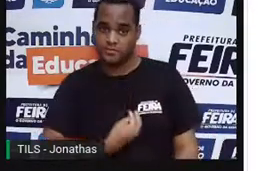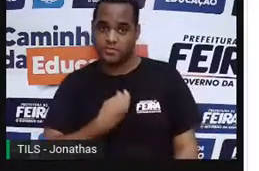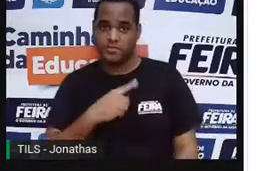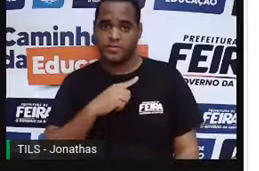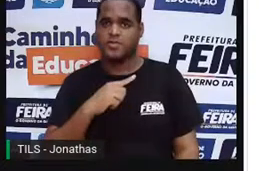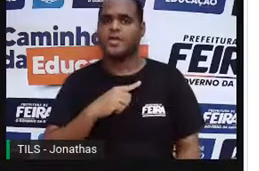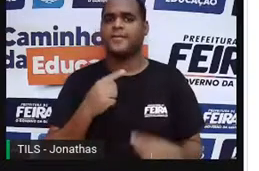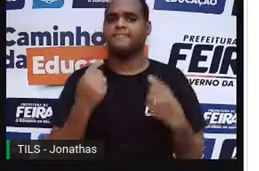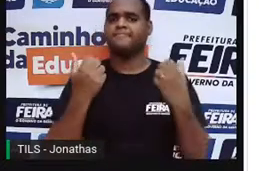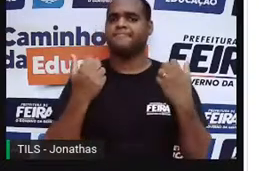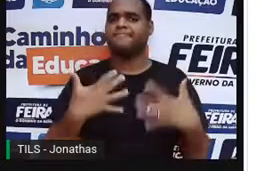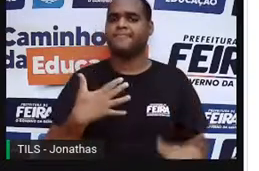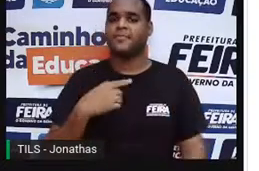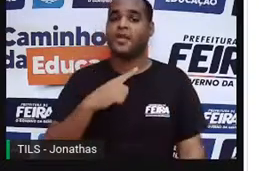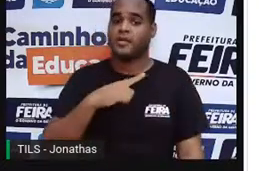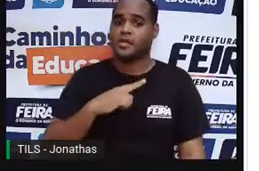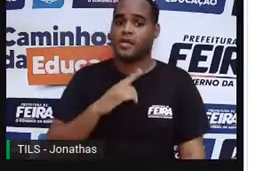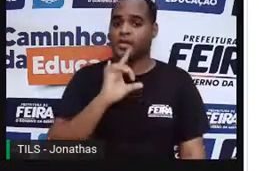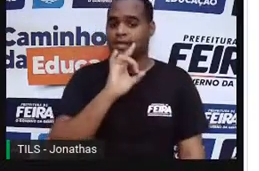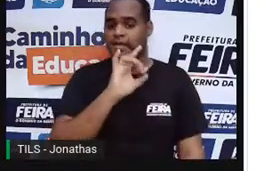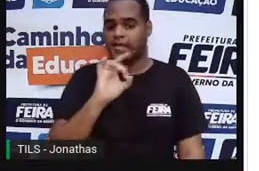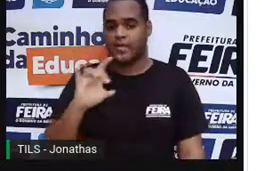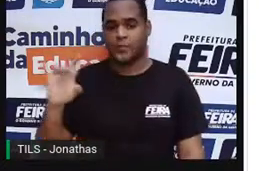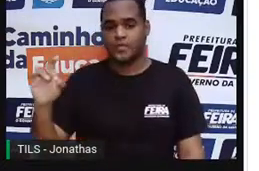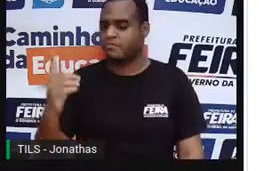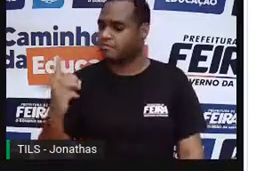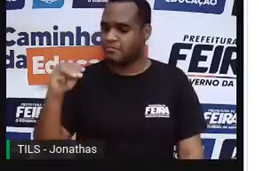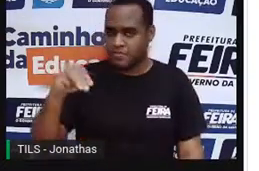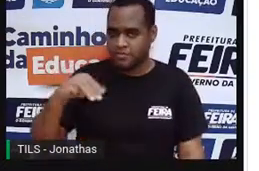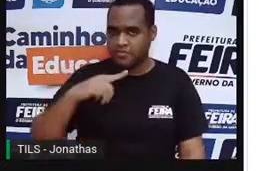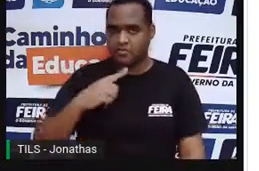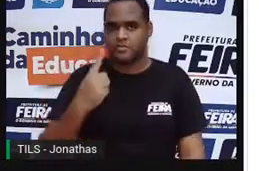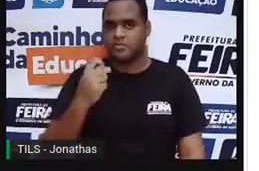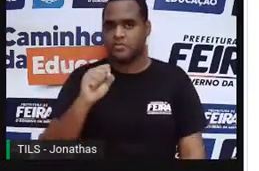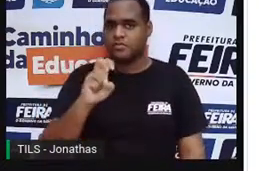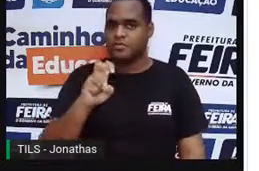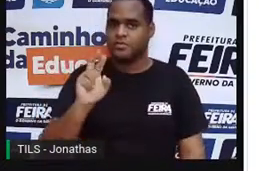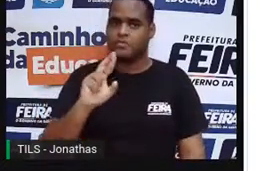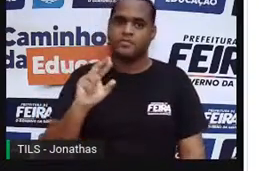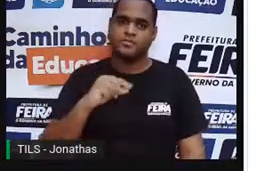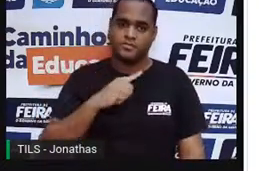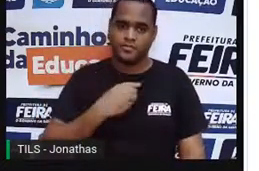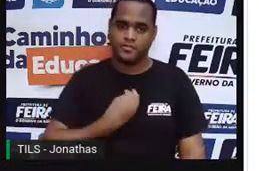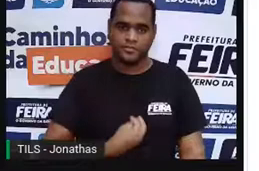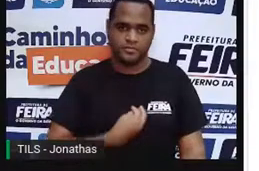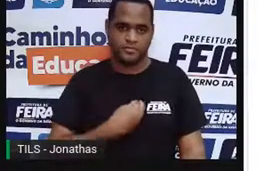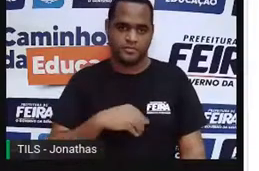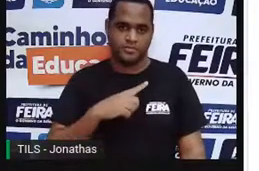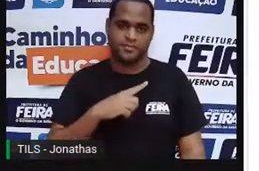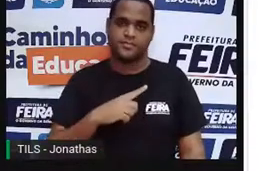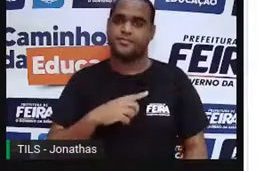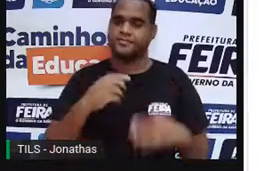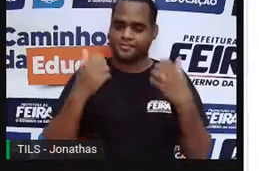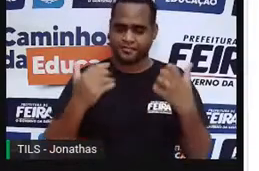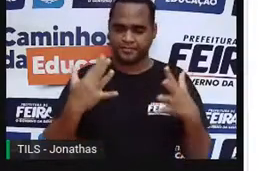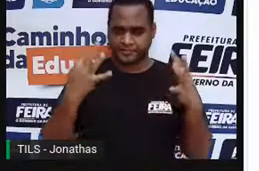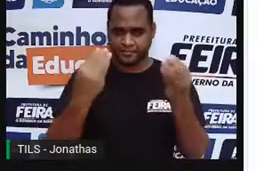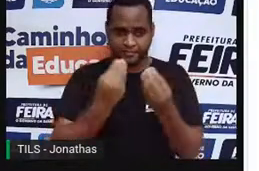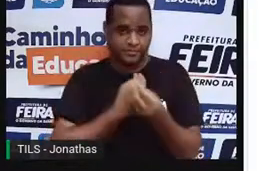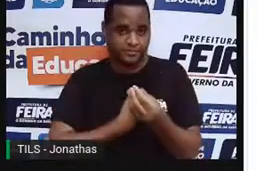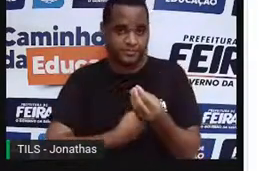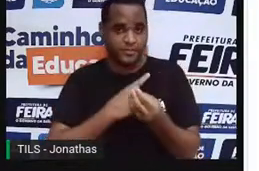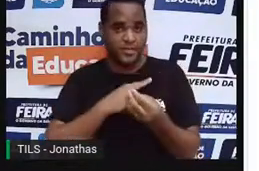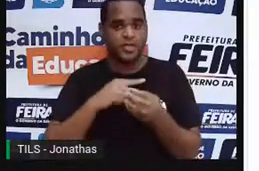e eu sei que cada metro quadrado do terreno é r$ 185 se eu descubro quantos